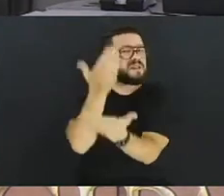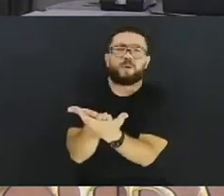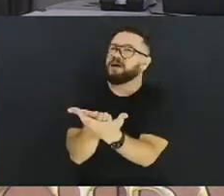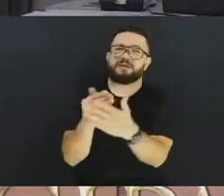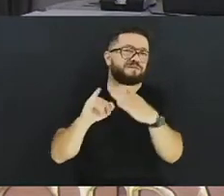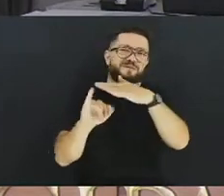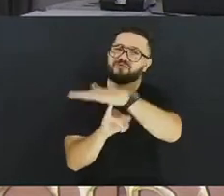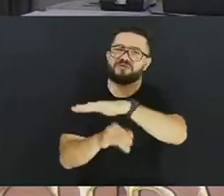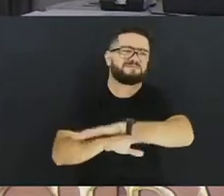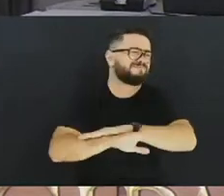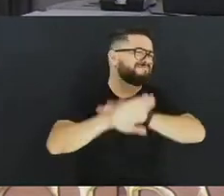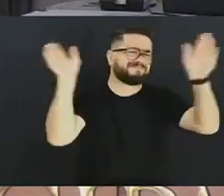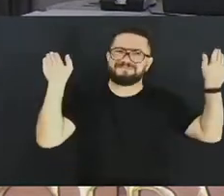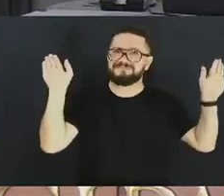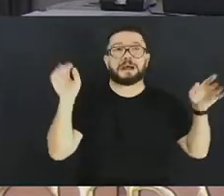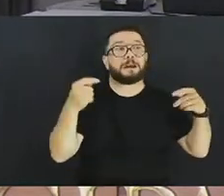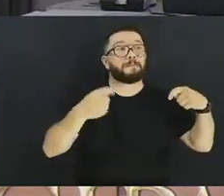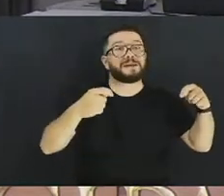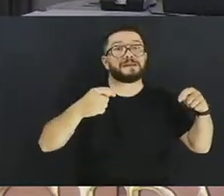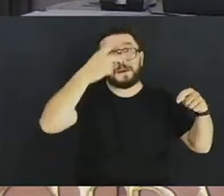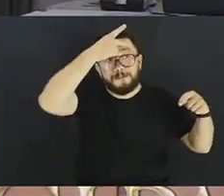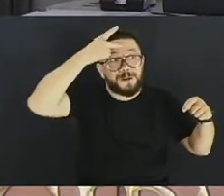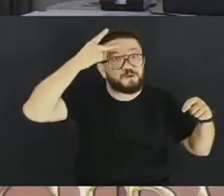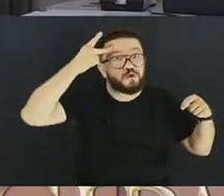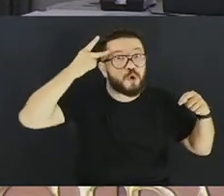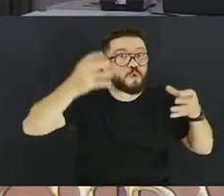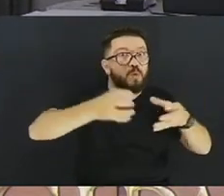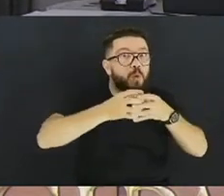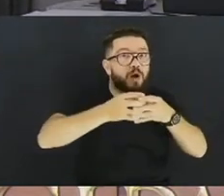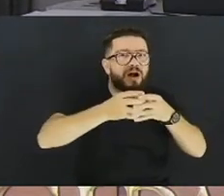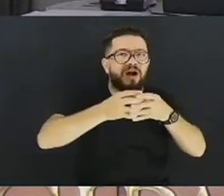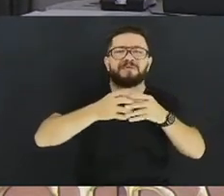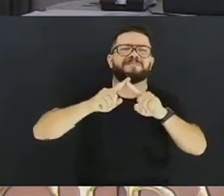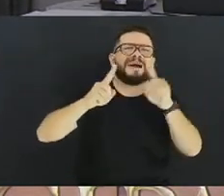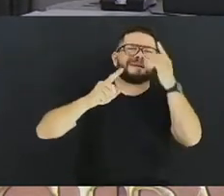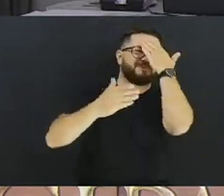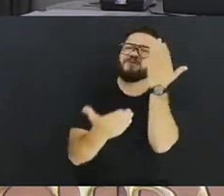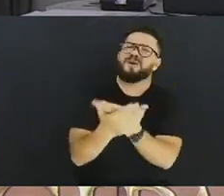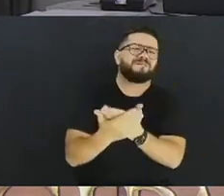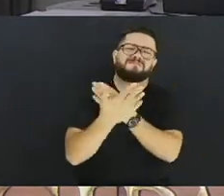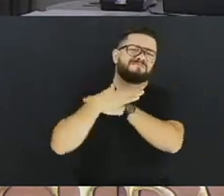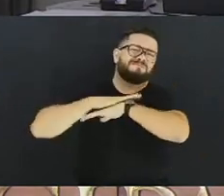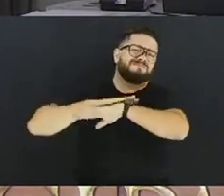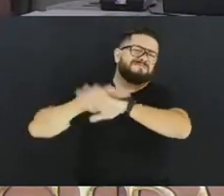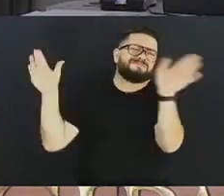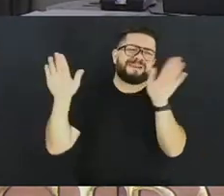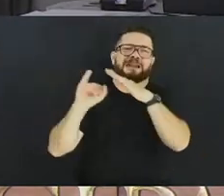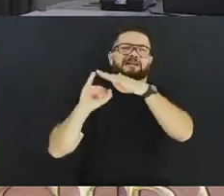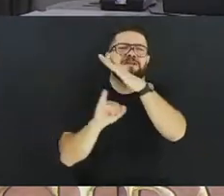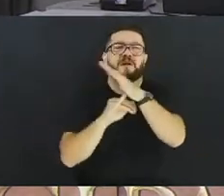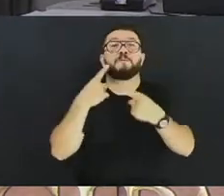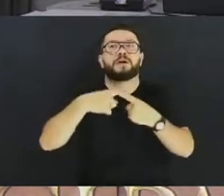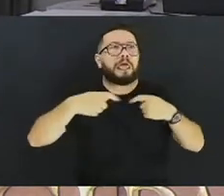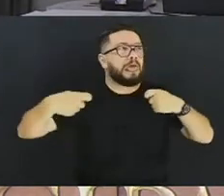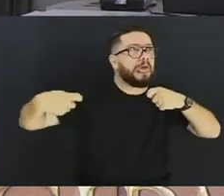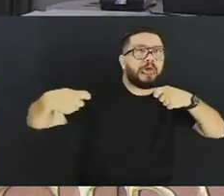define regra, mas não acredito em executivo, na instituição. Um puxa para lá, outro puxa para lá, outro